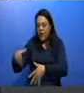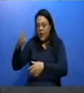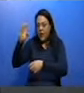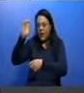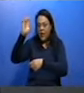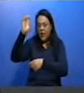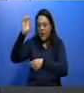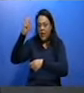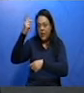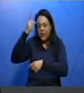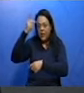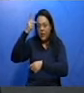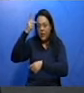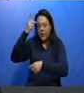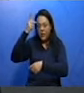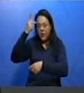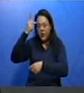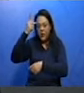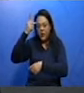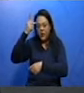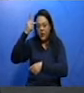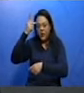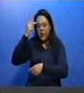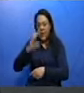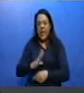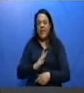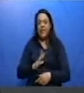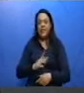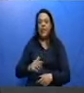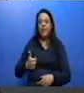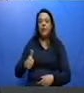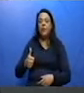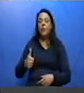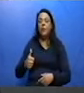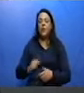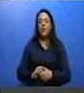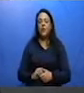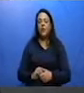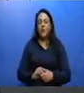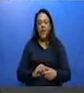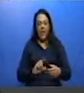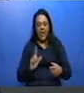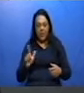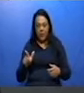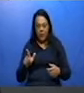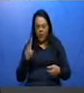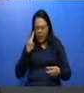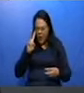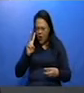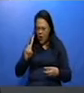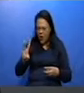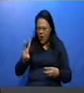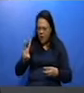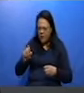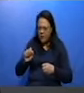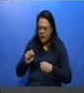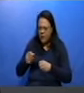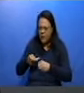1. Desse vídeo, vocês vão pegar três informações, as mais importantes que vocês